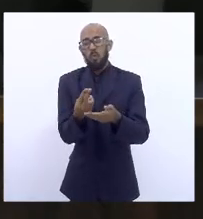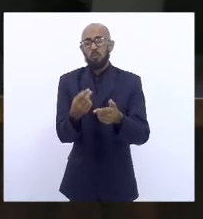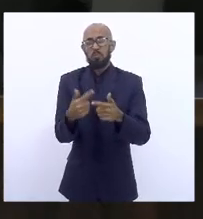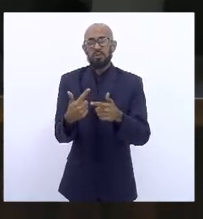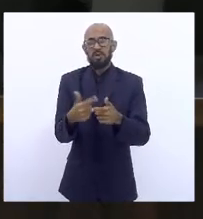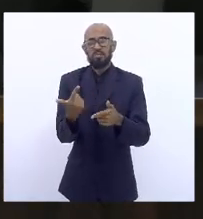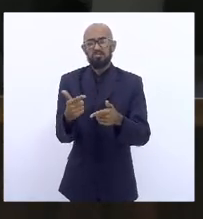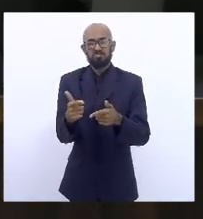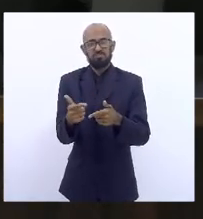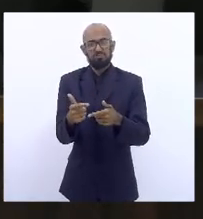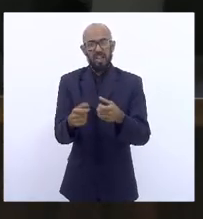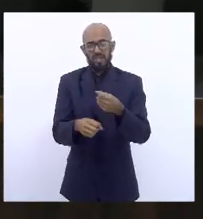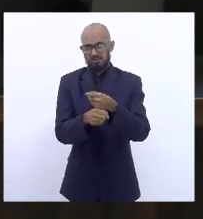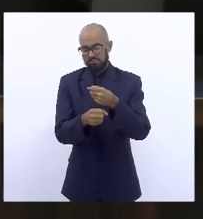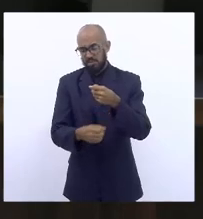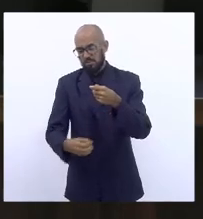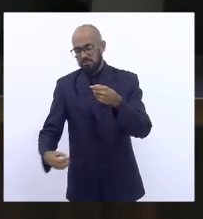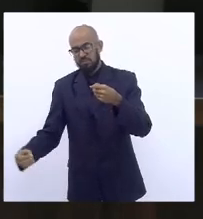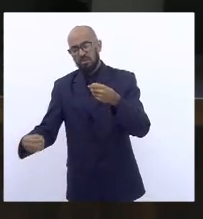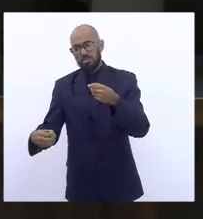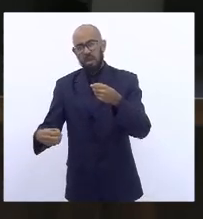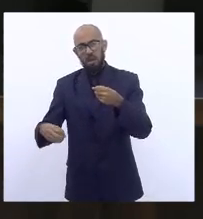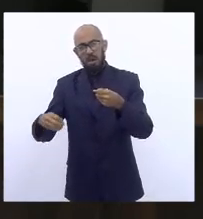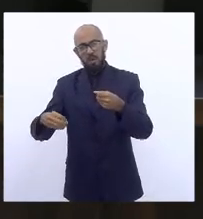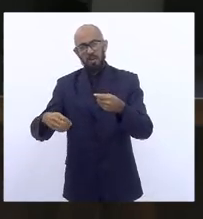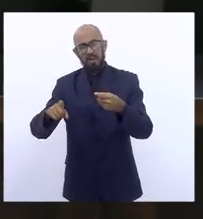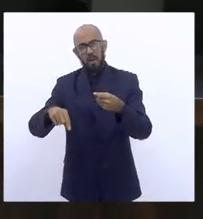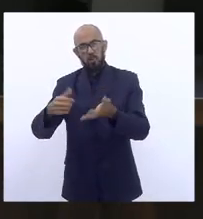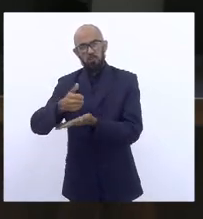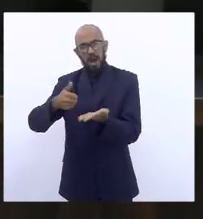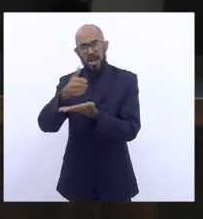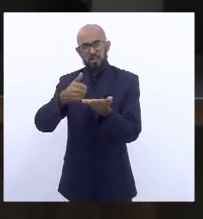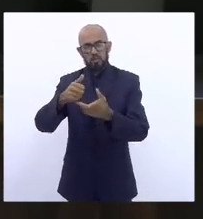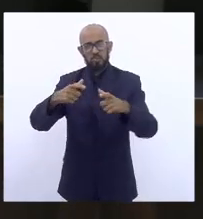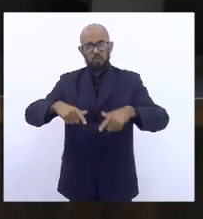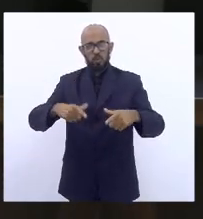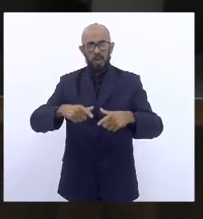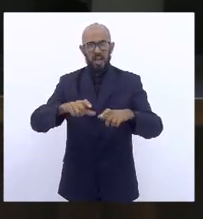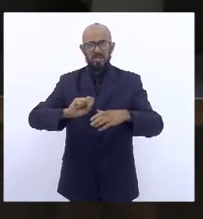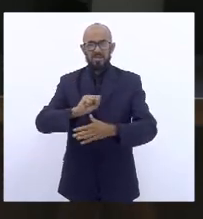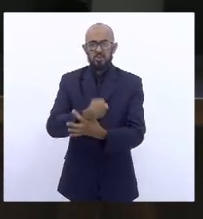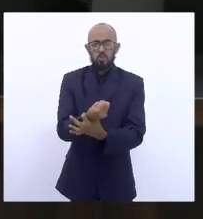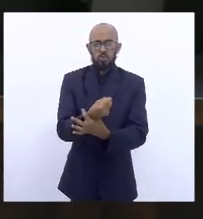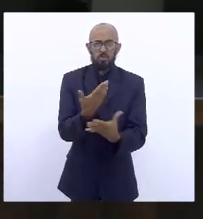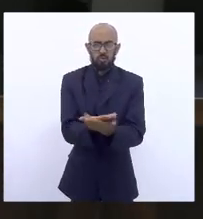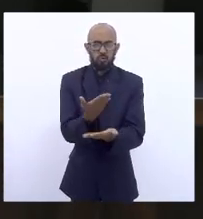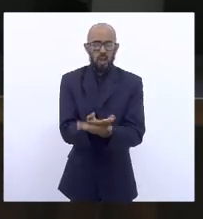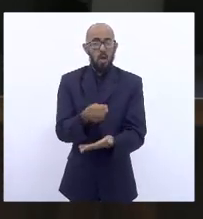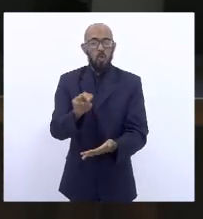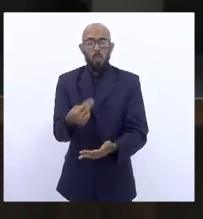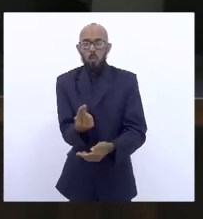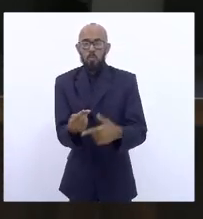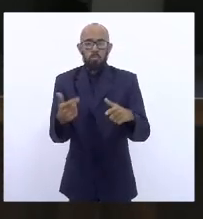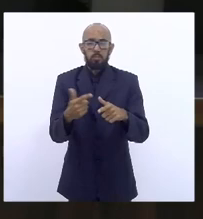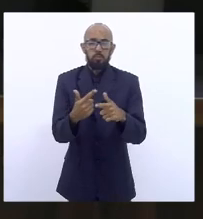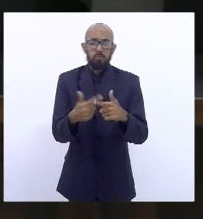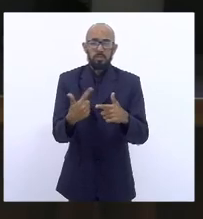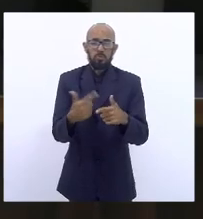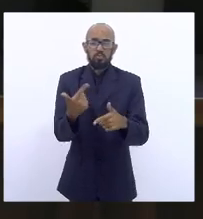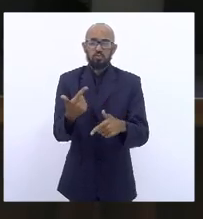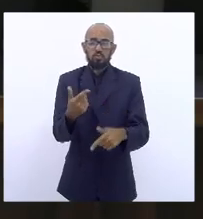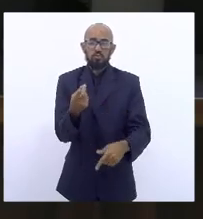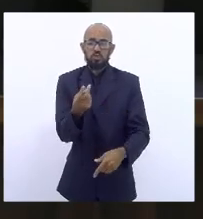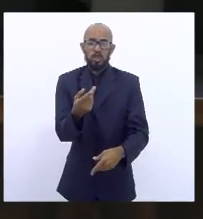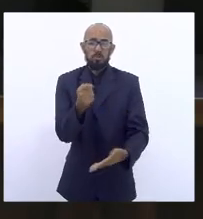qualquer saneamento para ter um lugar seguro, tranquilo para estudar, seja porque não dispunham de recursos para contratar um pacote de dados que